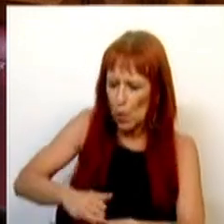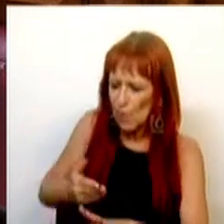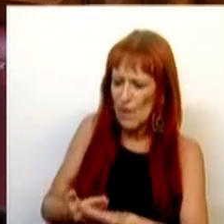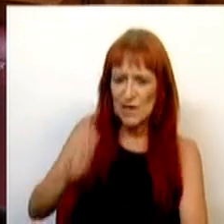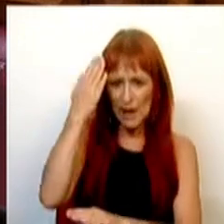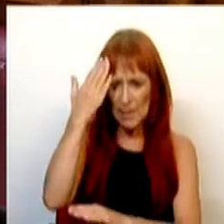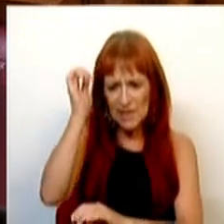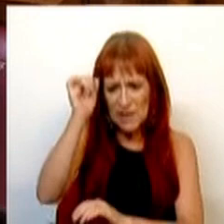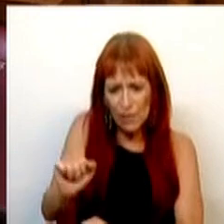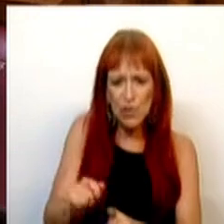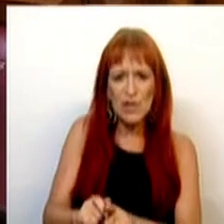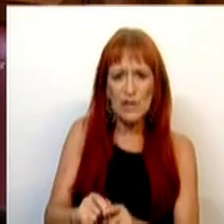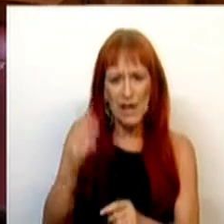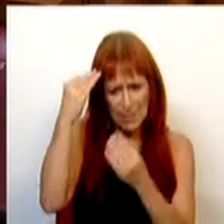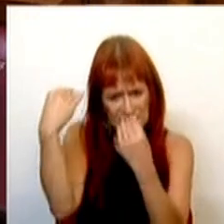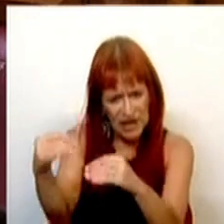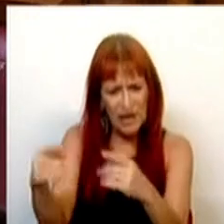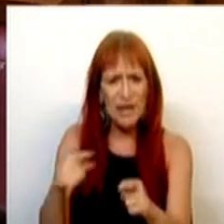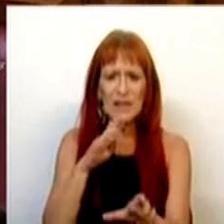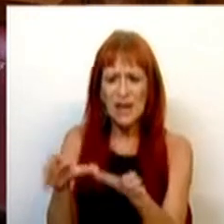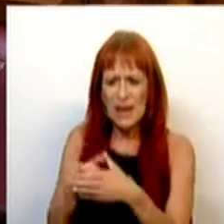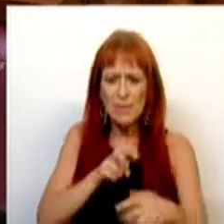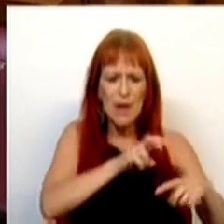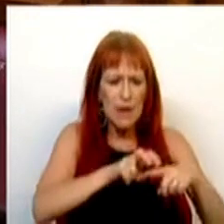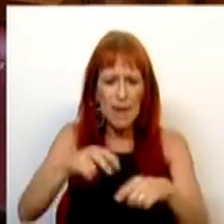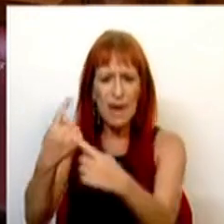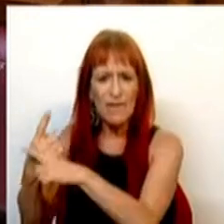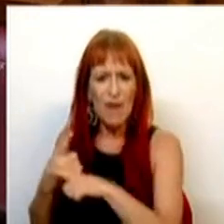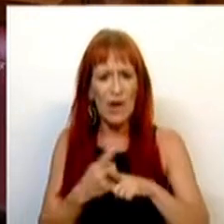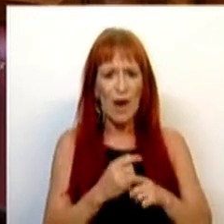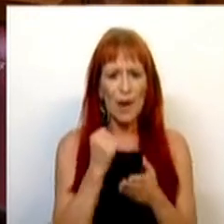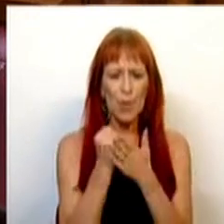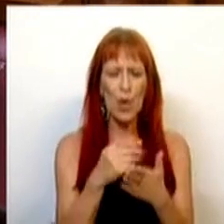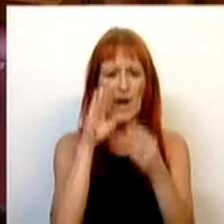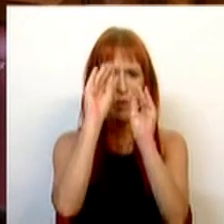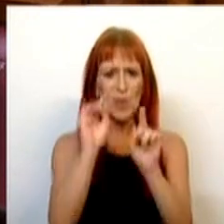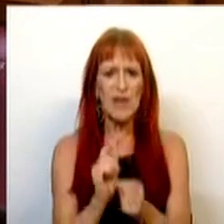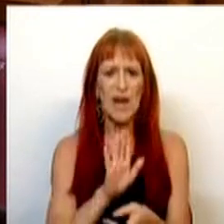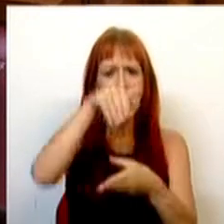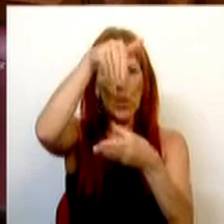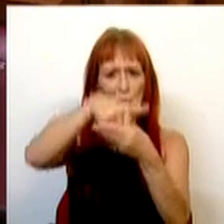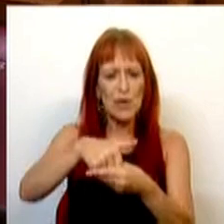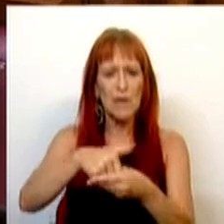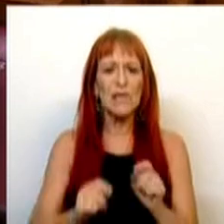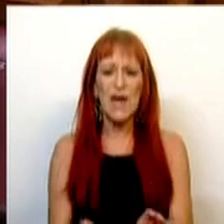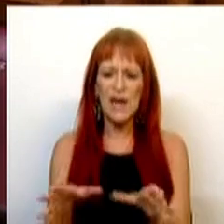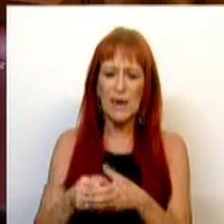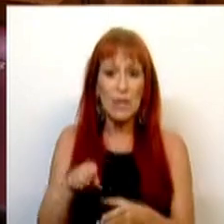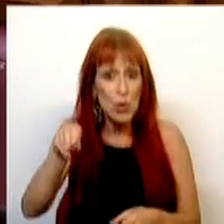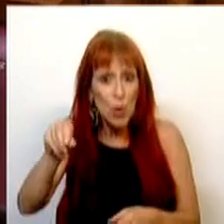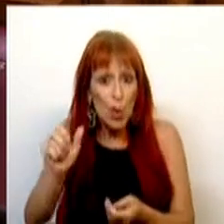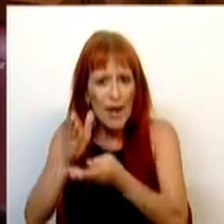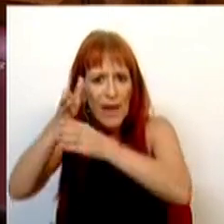da capacidade e capacitação de equipas multidisciplinares de apoio à educação inclusiva e de equipas locais